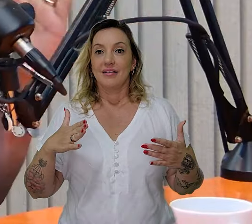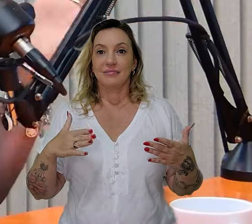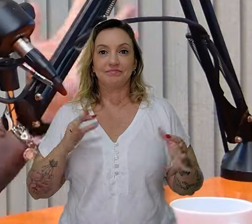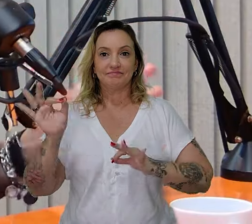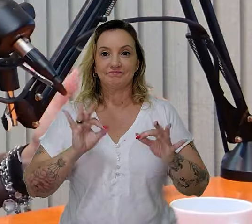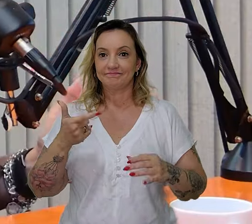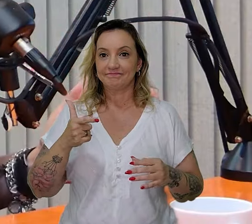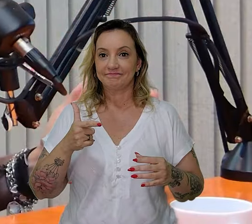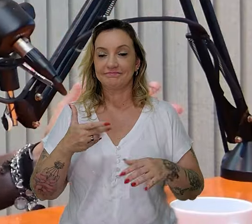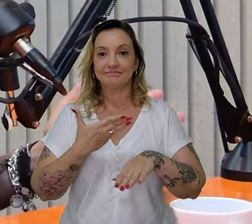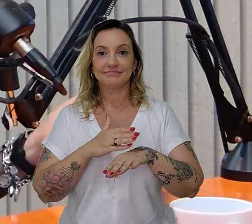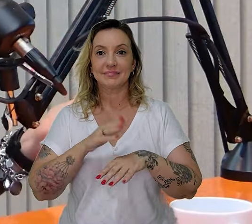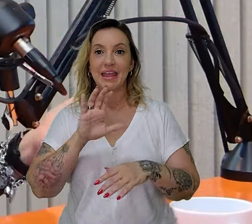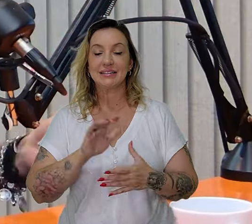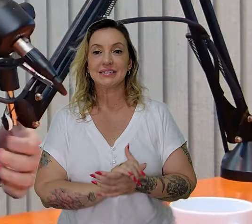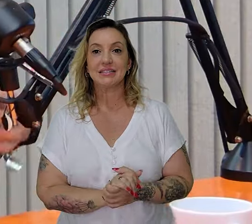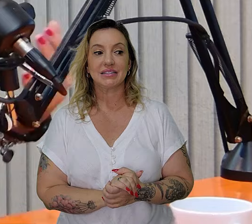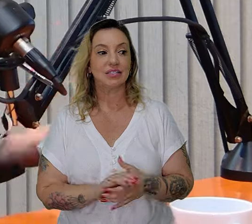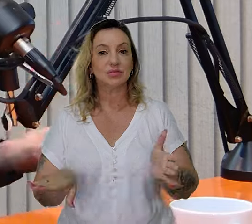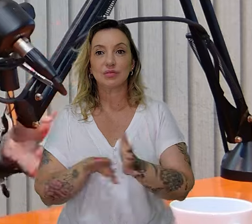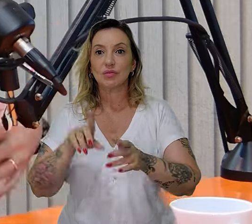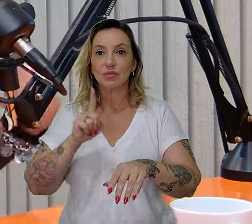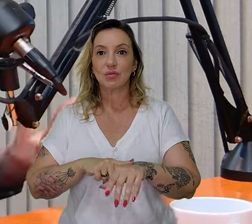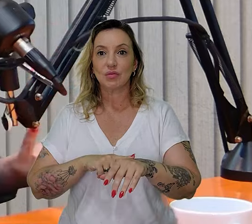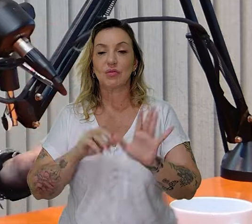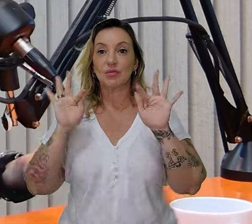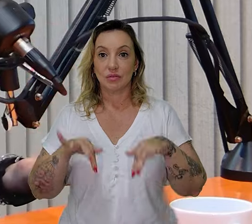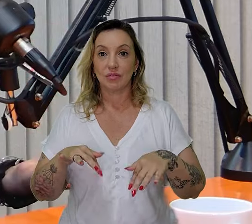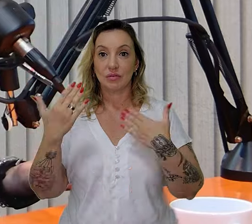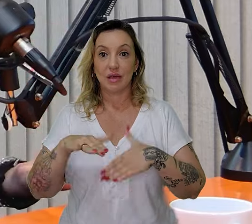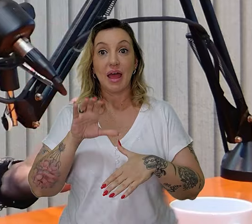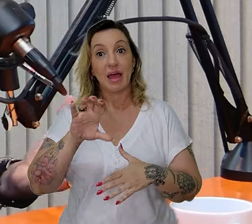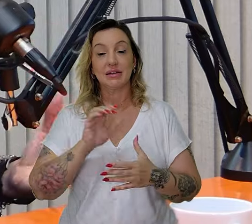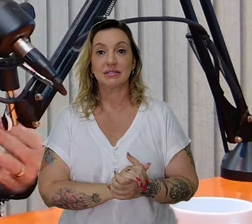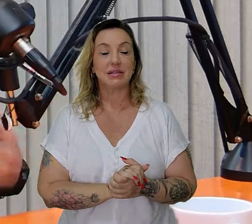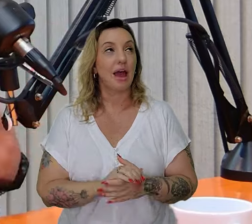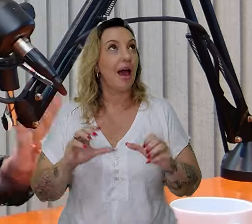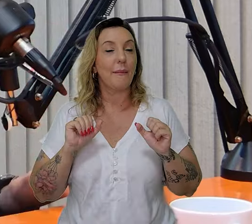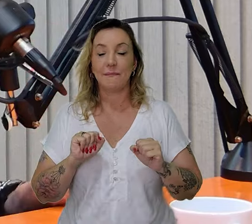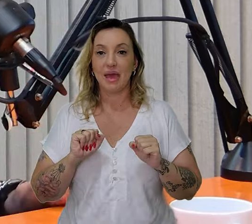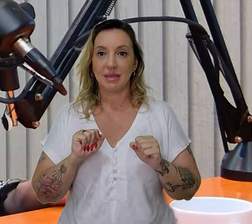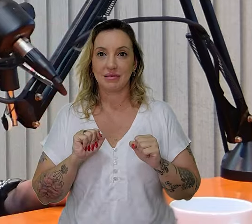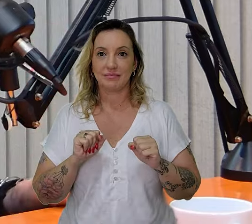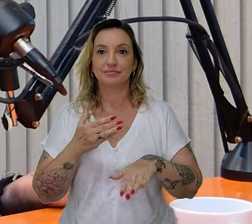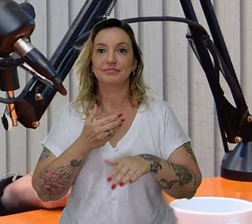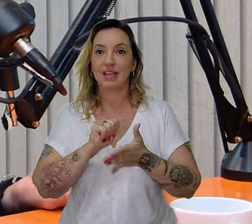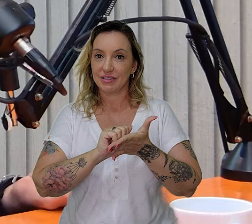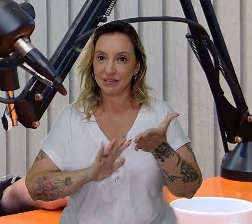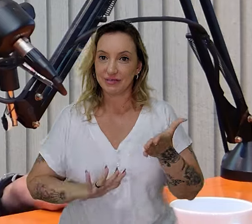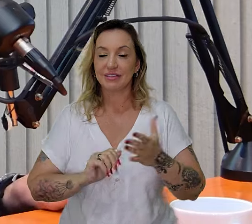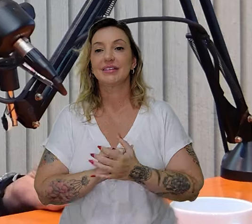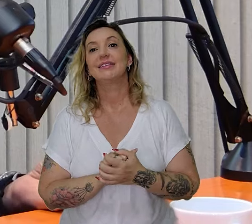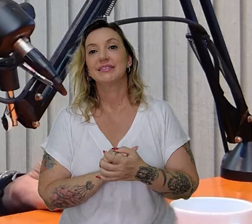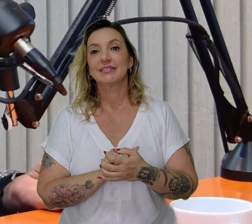despreparada para fazer um exercício desses e chegou lá o final da prova era esse e eu amei o exercício Eu lembro que eu